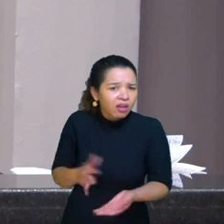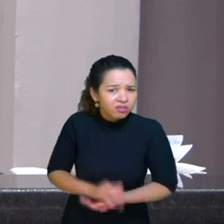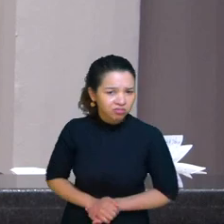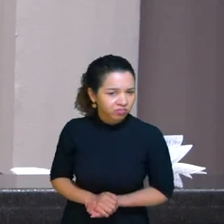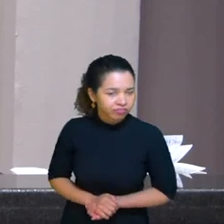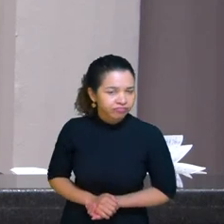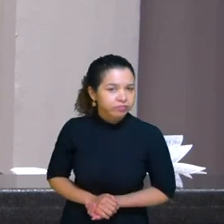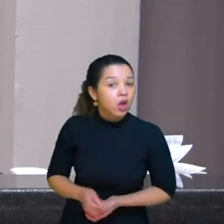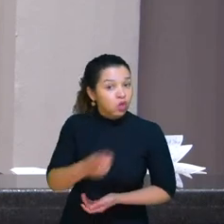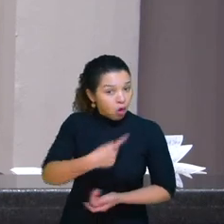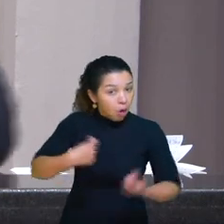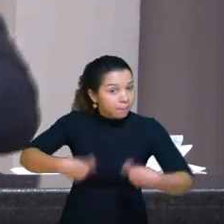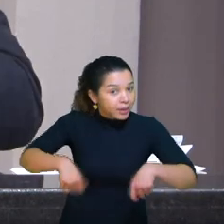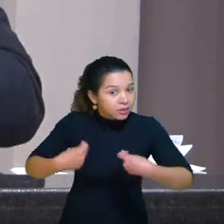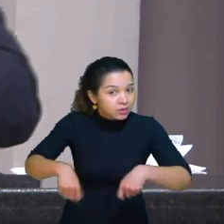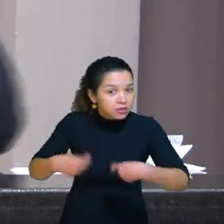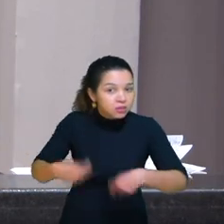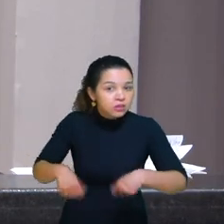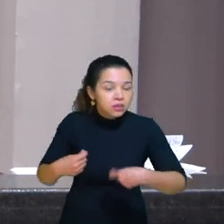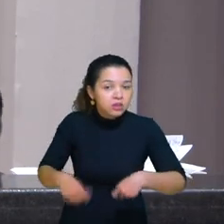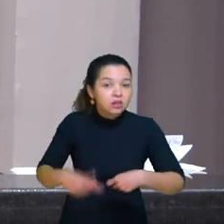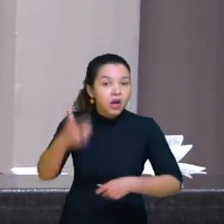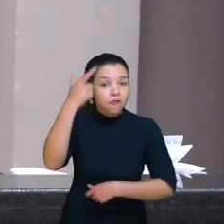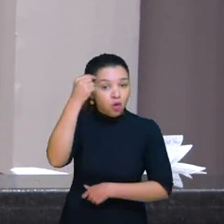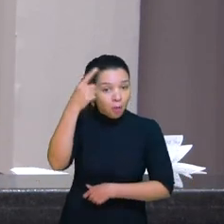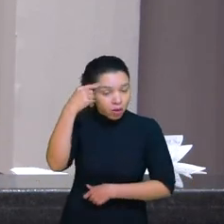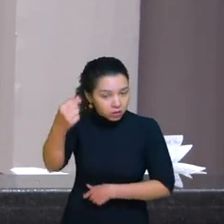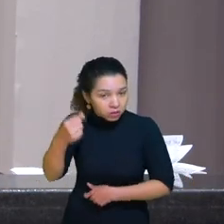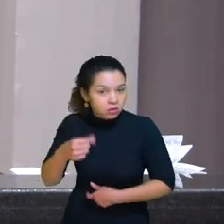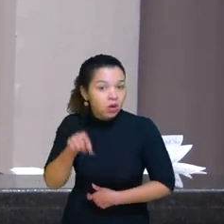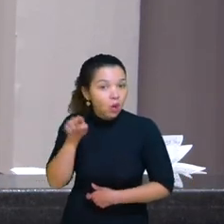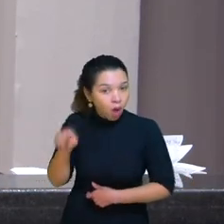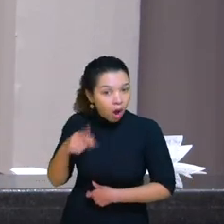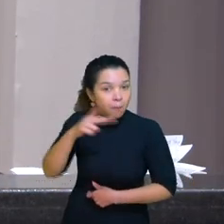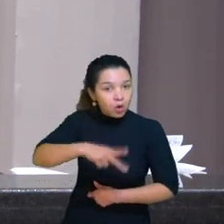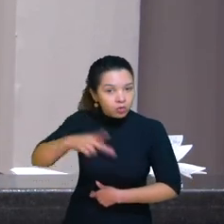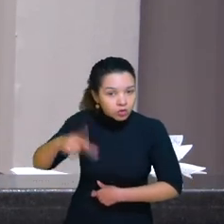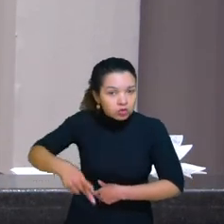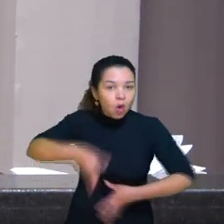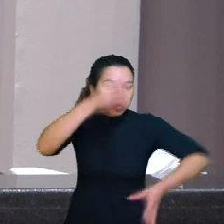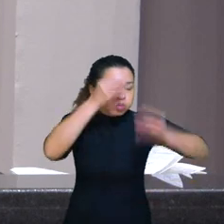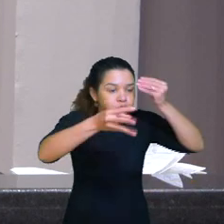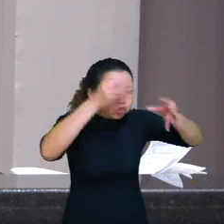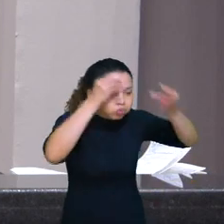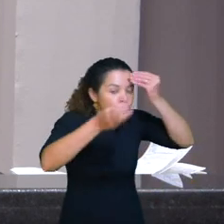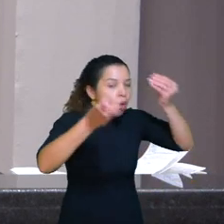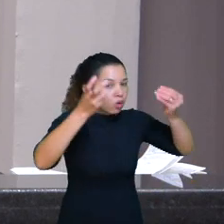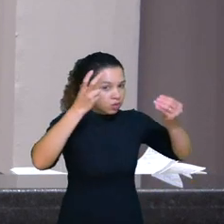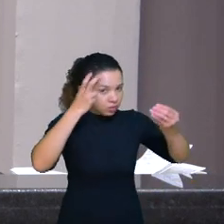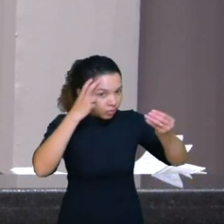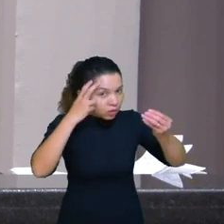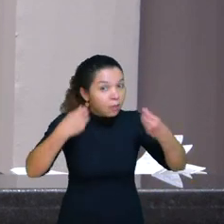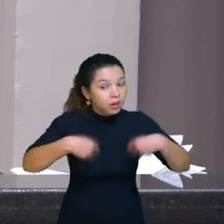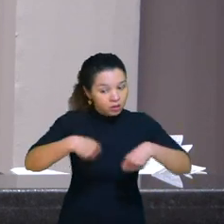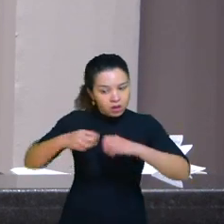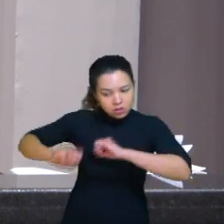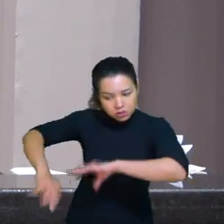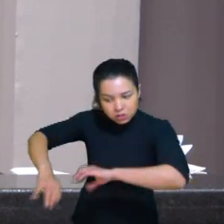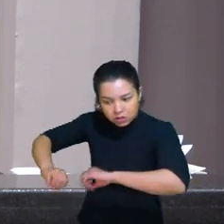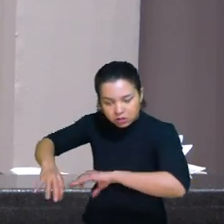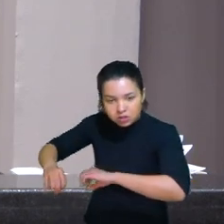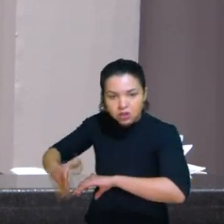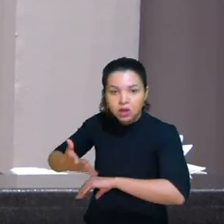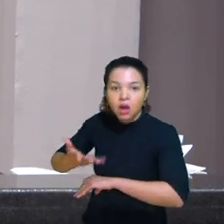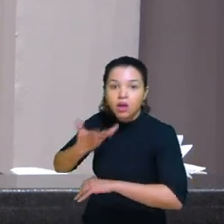que ter uma formação em que o professor mobilize conhecimento ensine as nossas crianças com